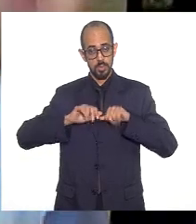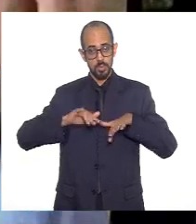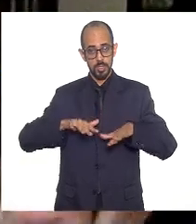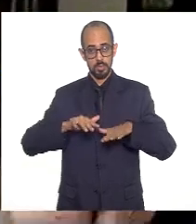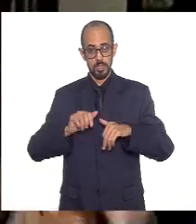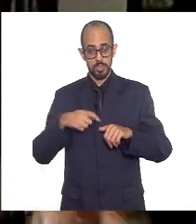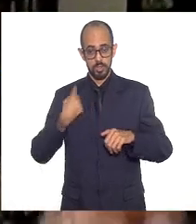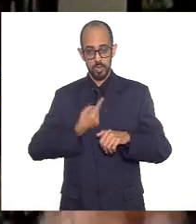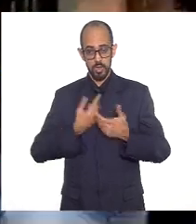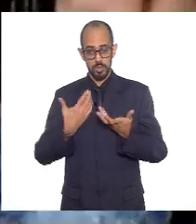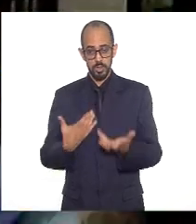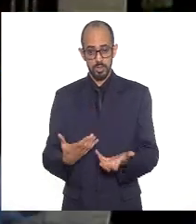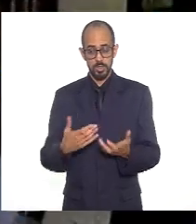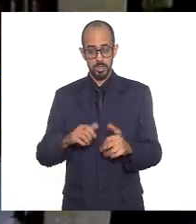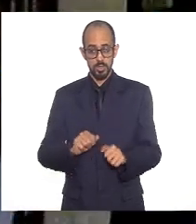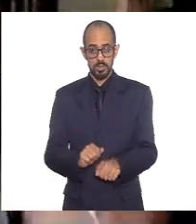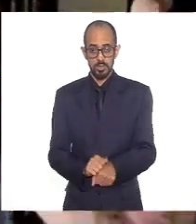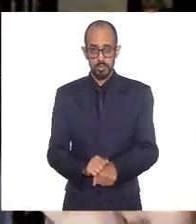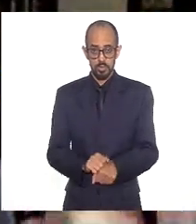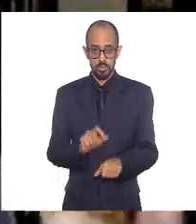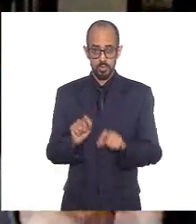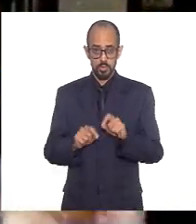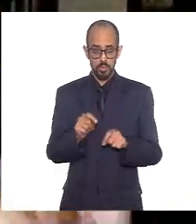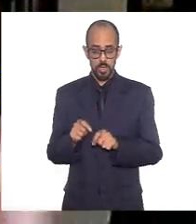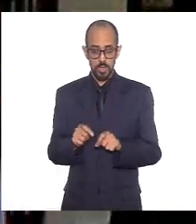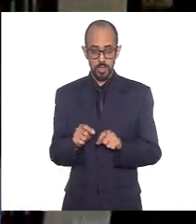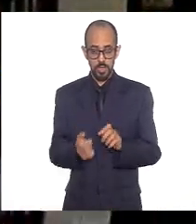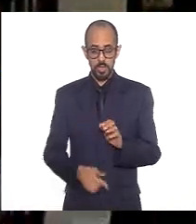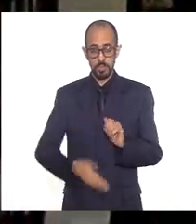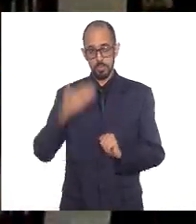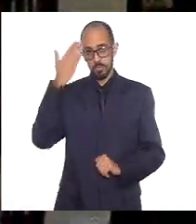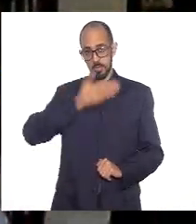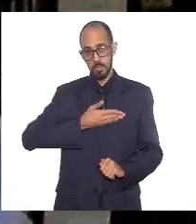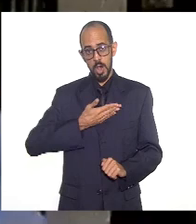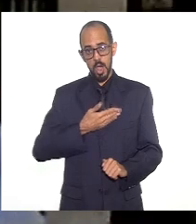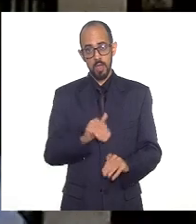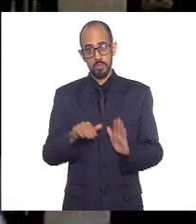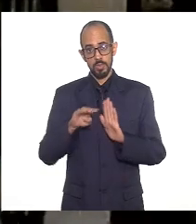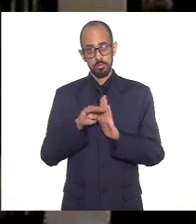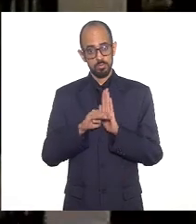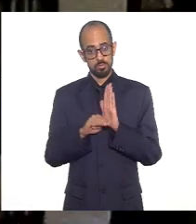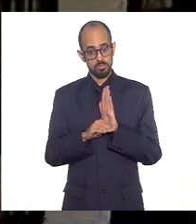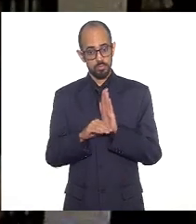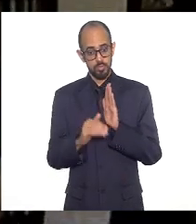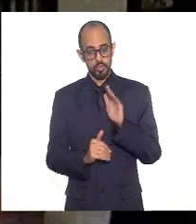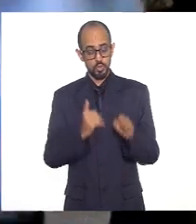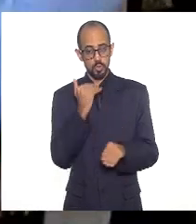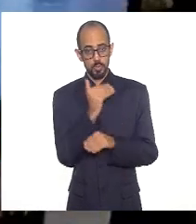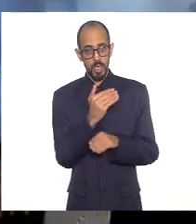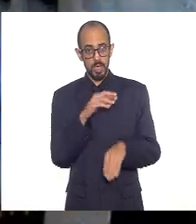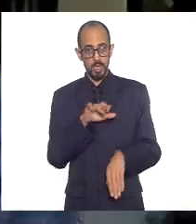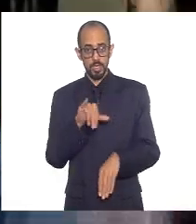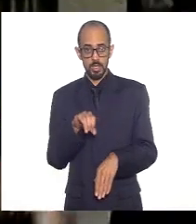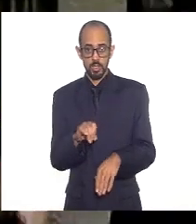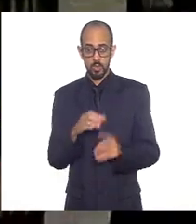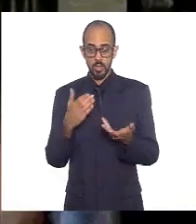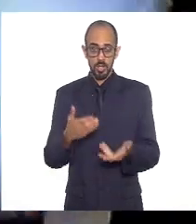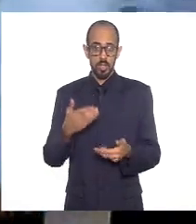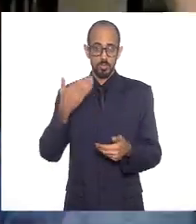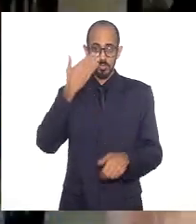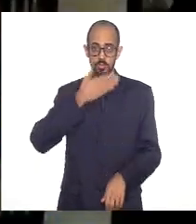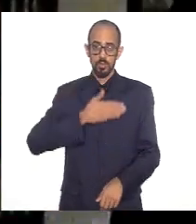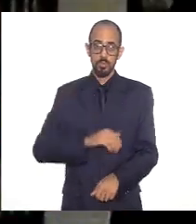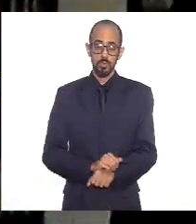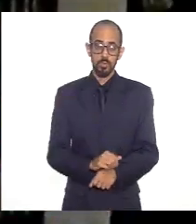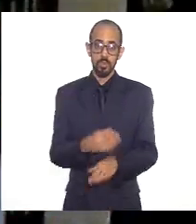Nós queríamos e queremos demonstrativo da execução do programa Supera Rio. Como é que isso está acontecendo? Como